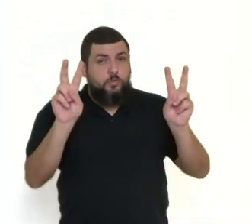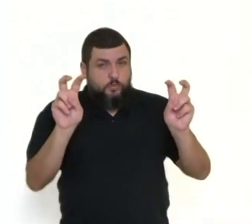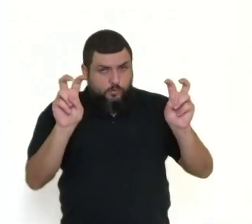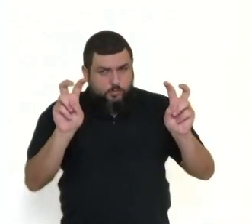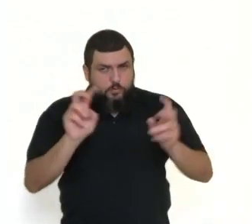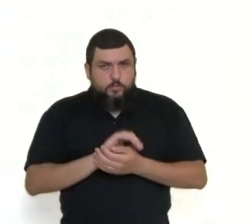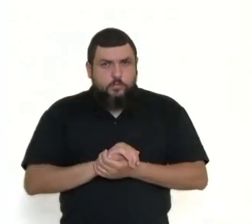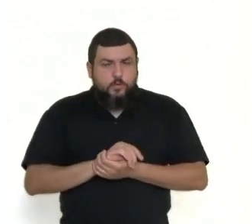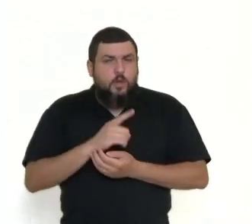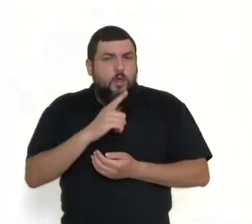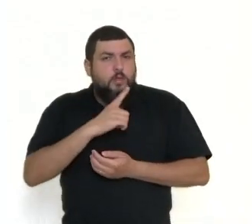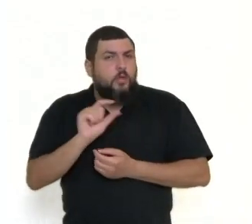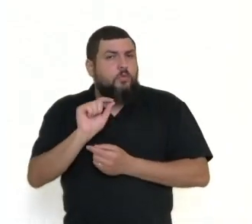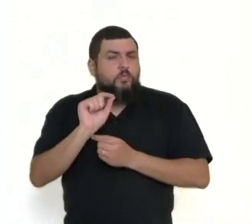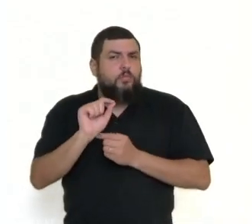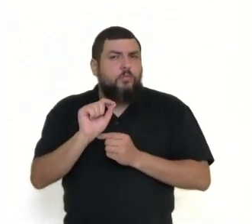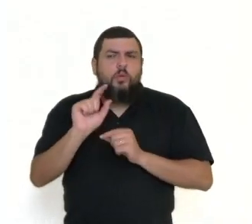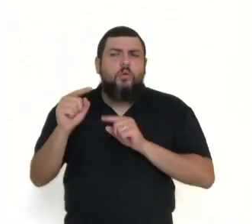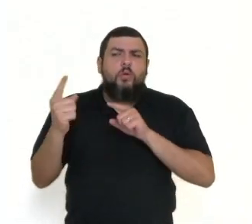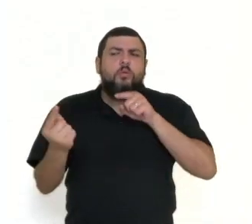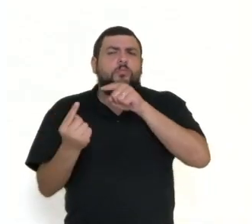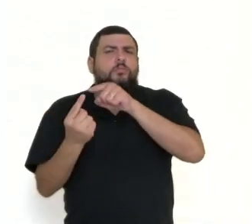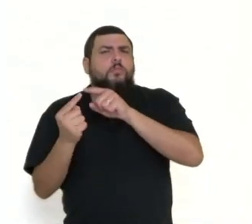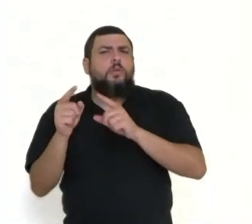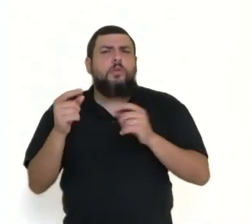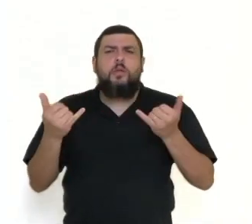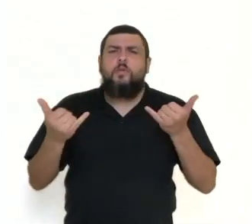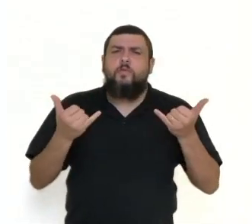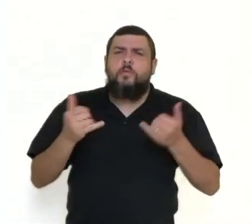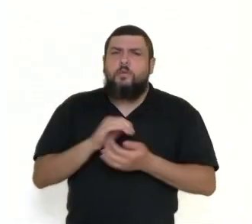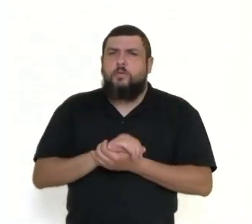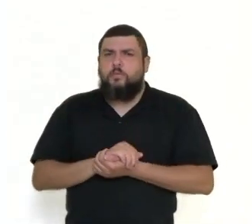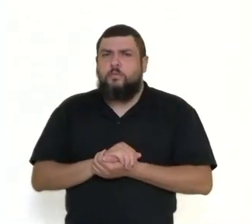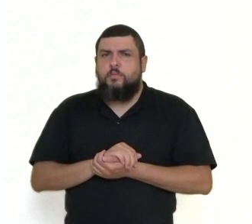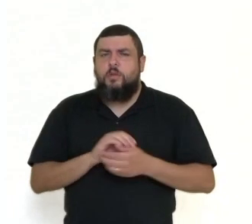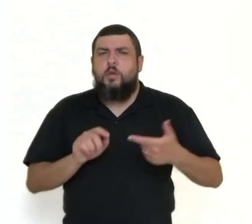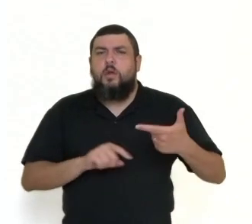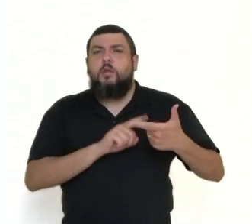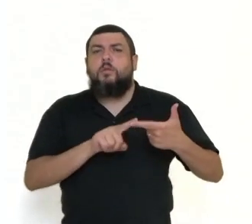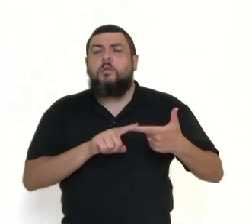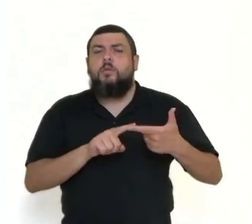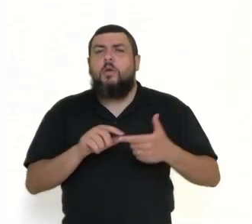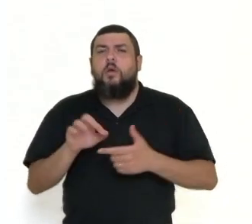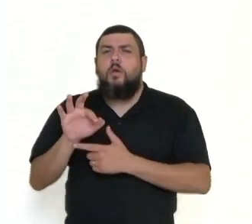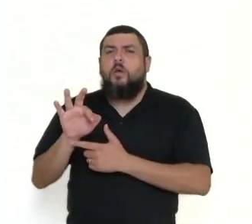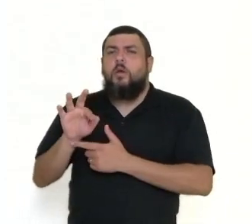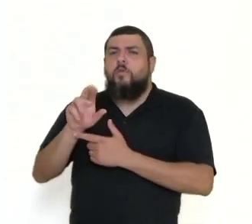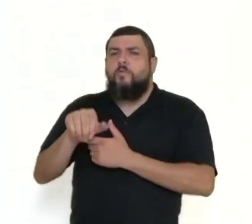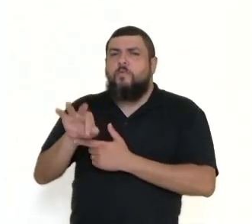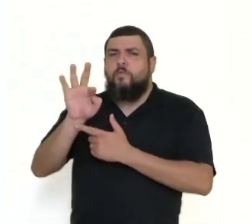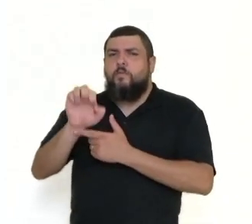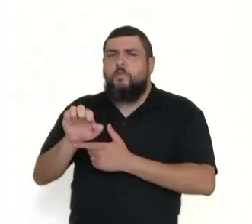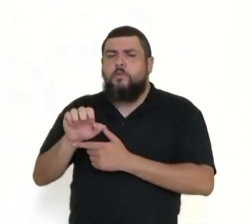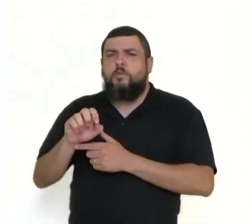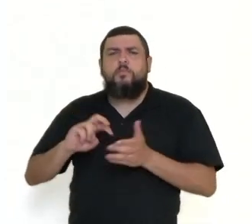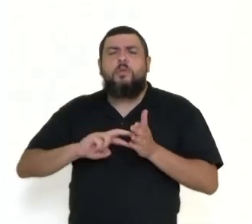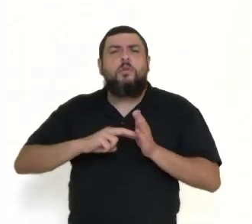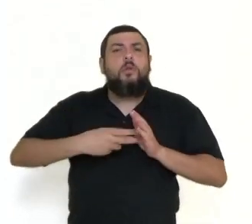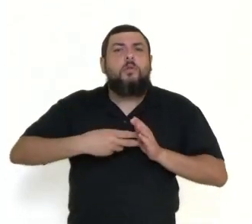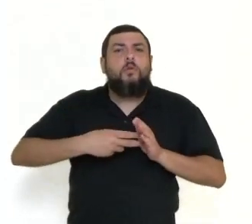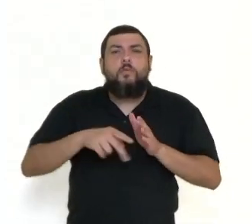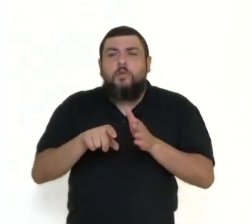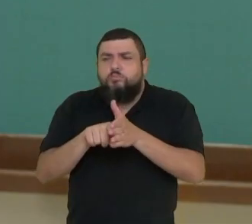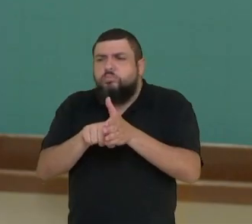que indica a que informação se refere. A fonte, a maioria dos gráficos contém uma fonte, ou seja, de onde